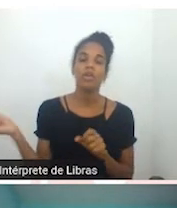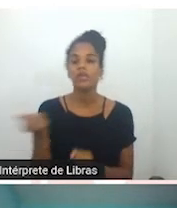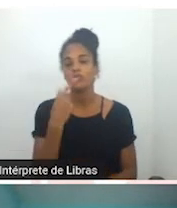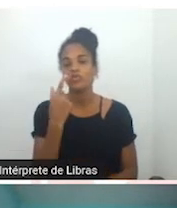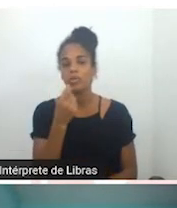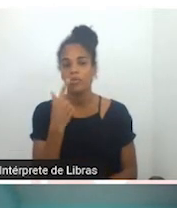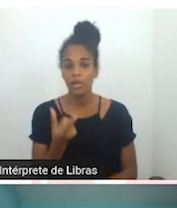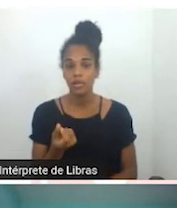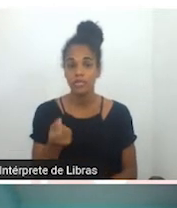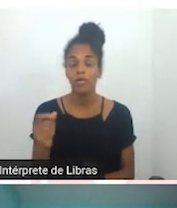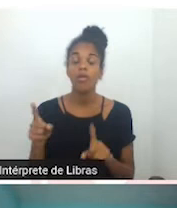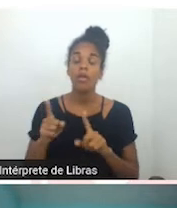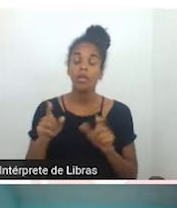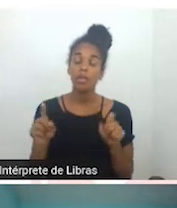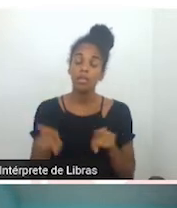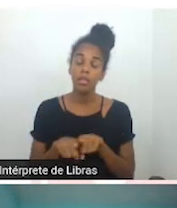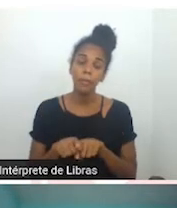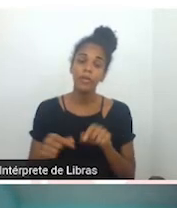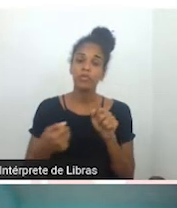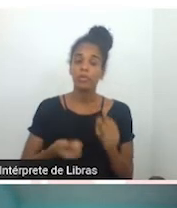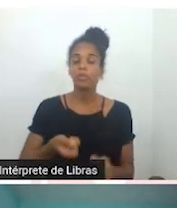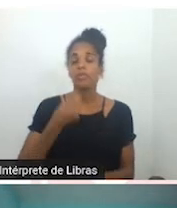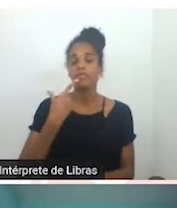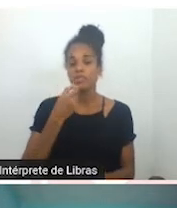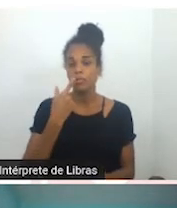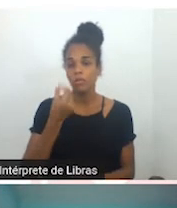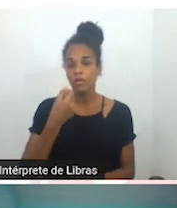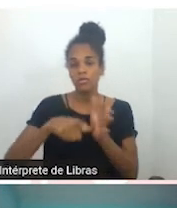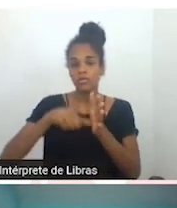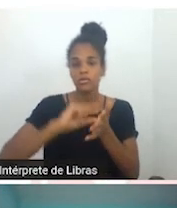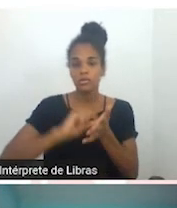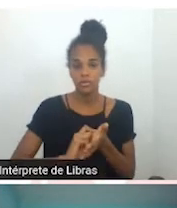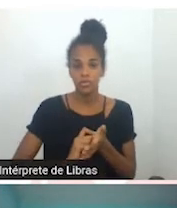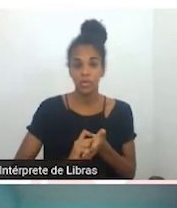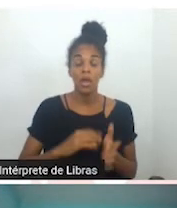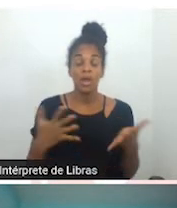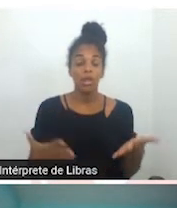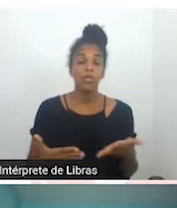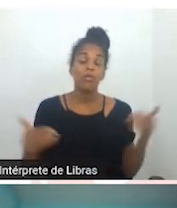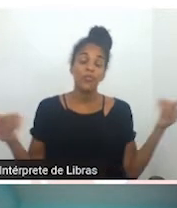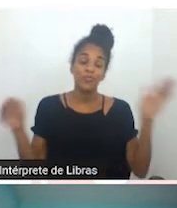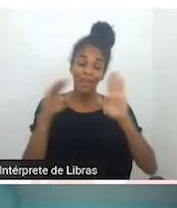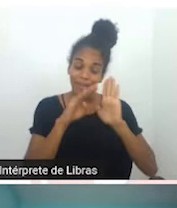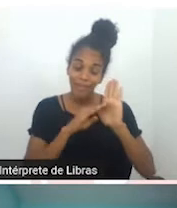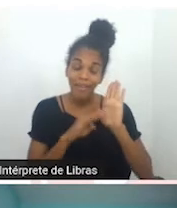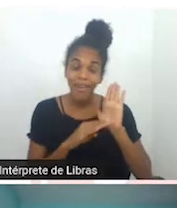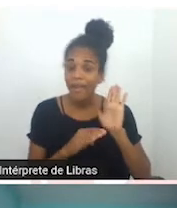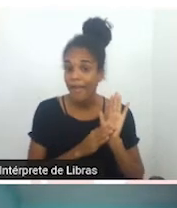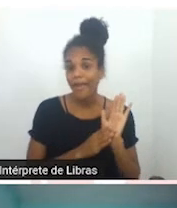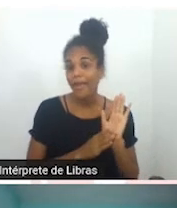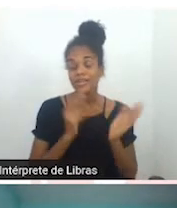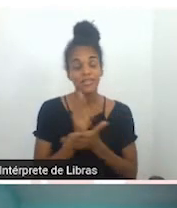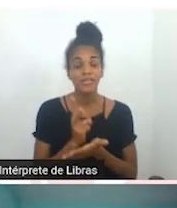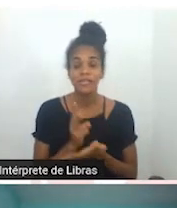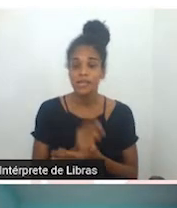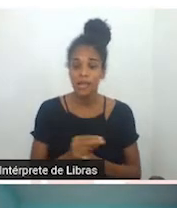realmente não dá para nebulizar esses pacientes. A gente foi proibido em todos os hospitais, né, nebulização, Venturi, VNI, por